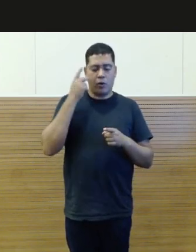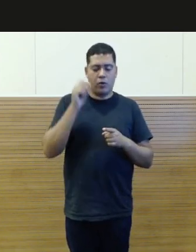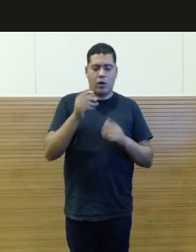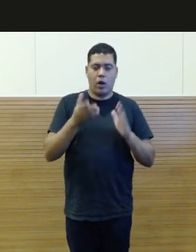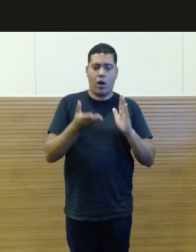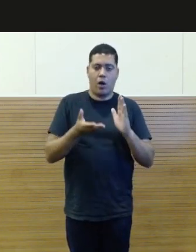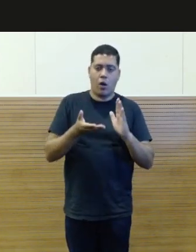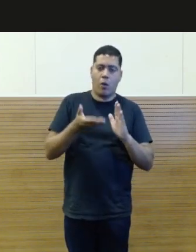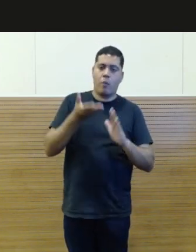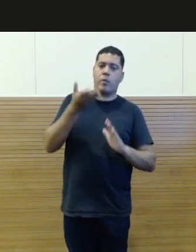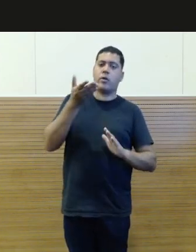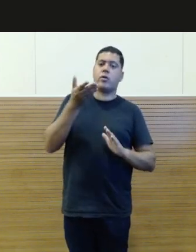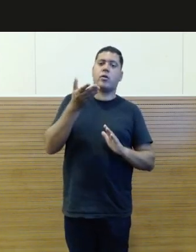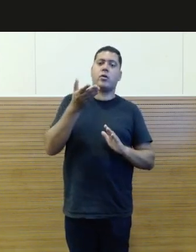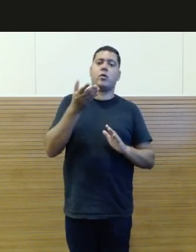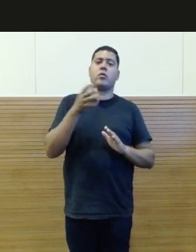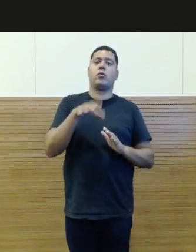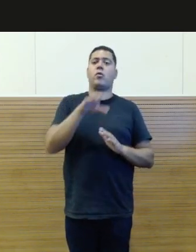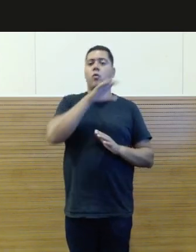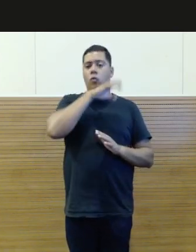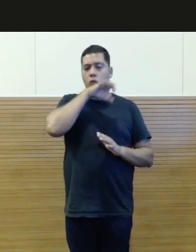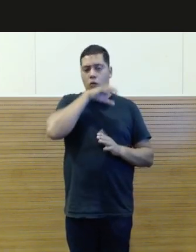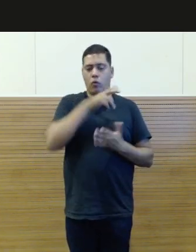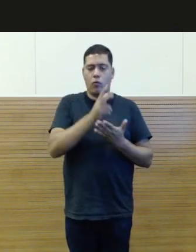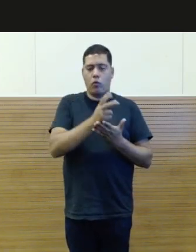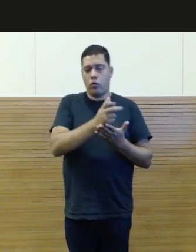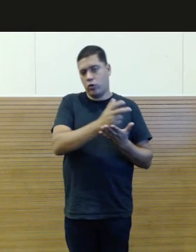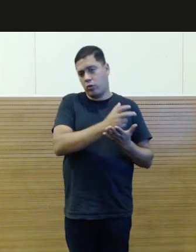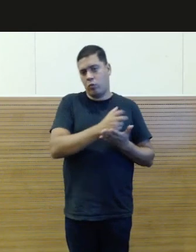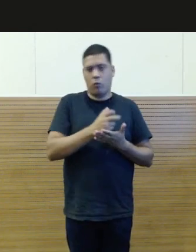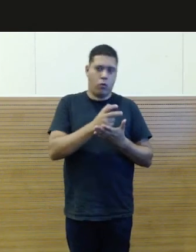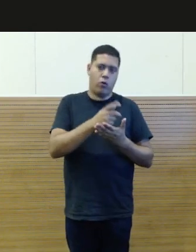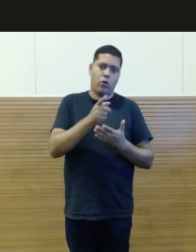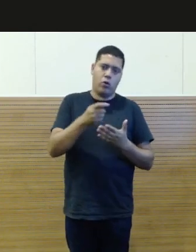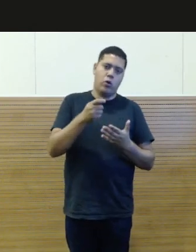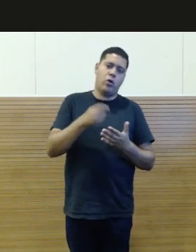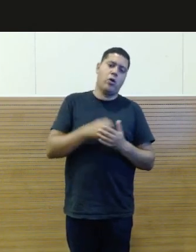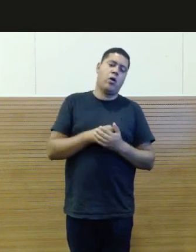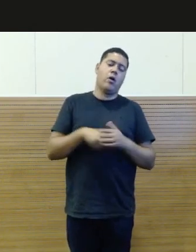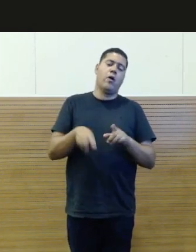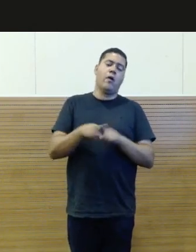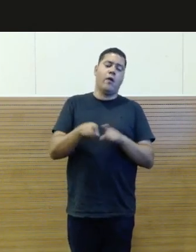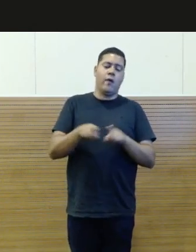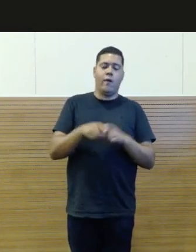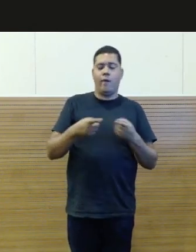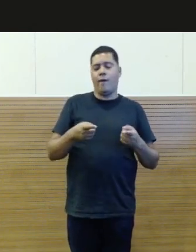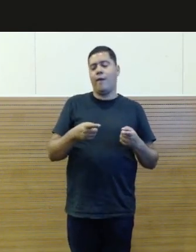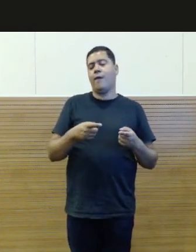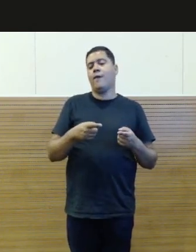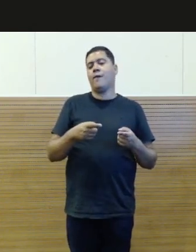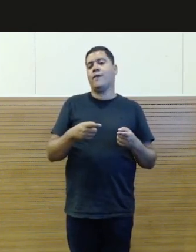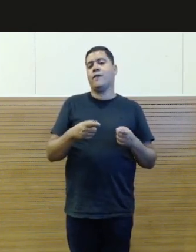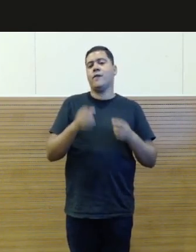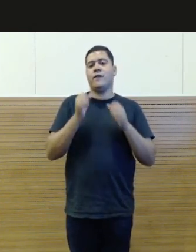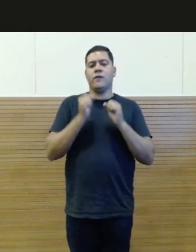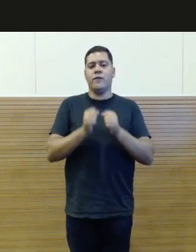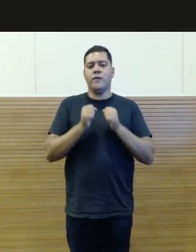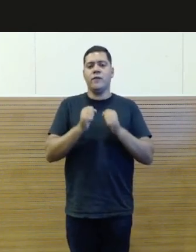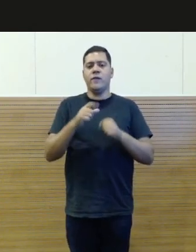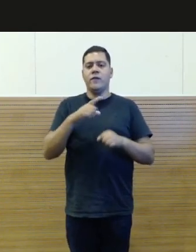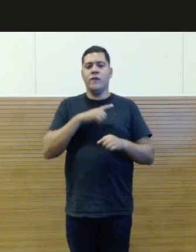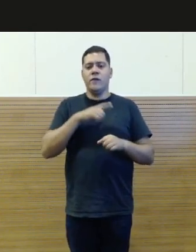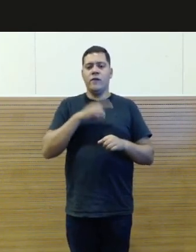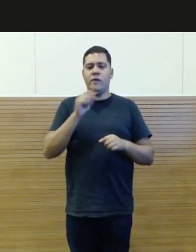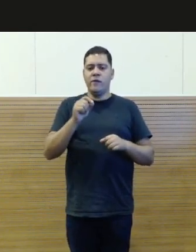aumentando os impostos sobre esses produtos e aplicando esses impostos de maneira que eles realmente possam afetar o